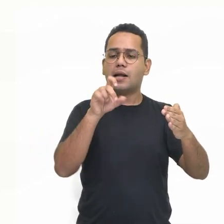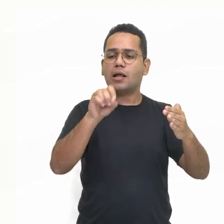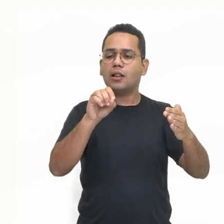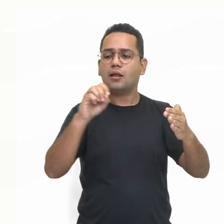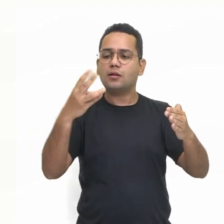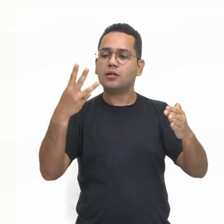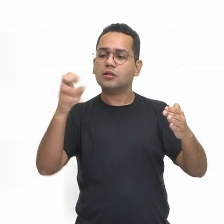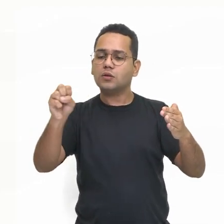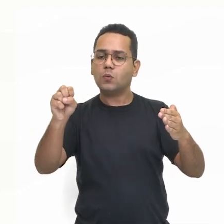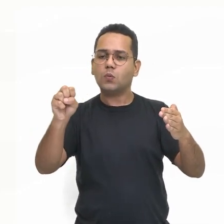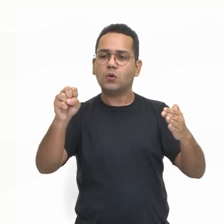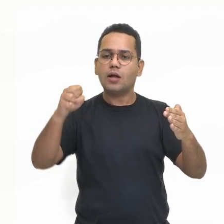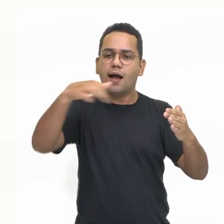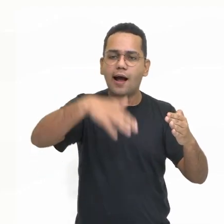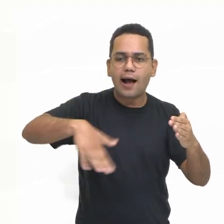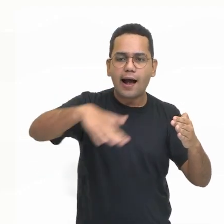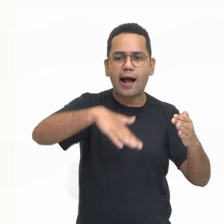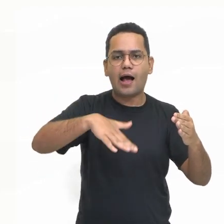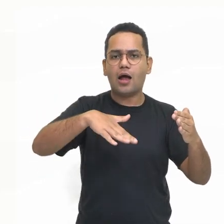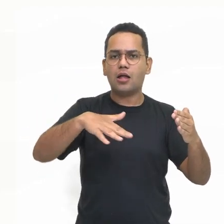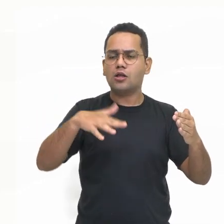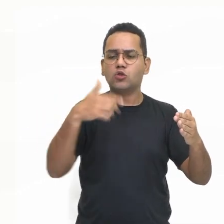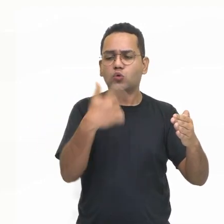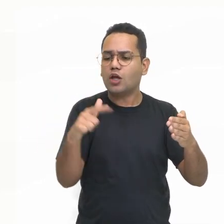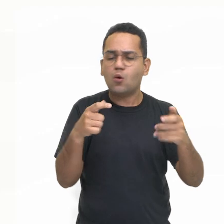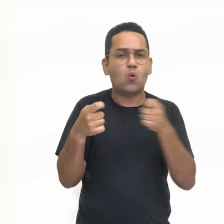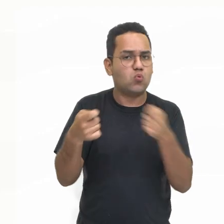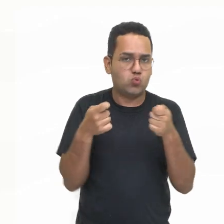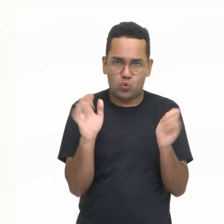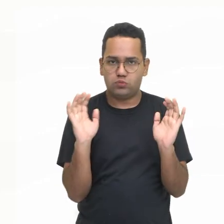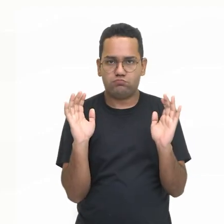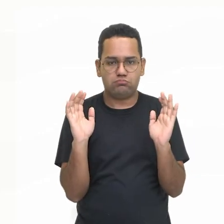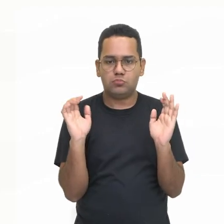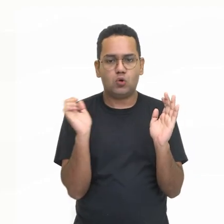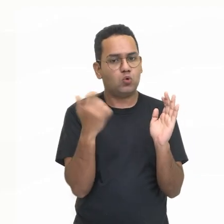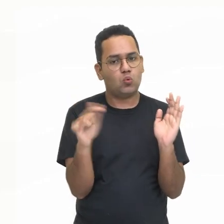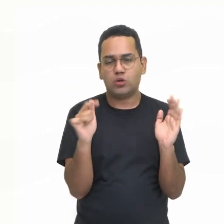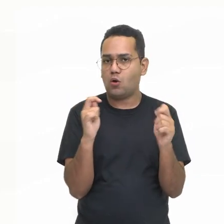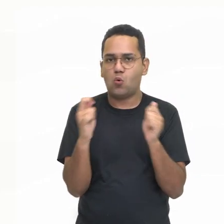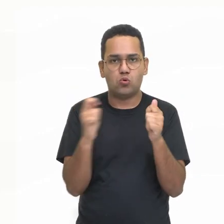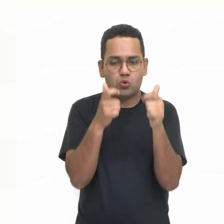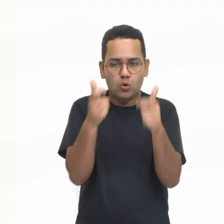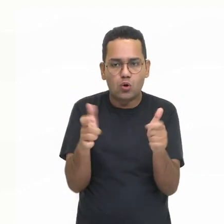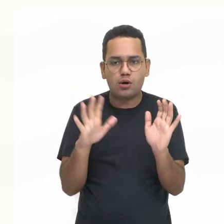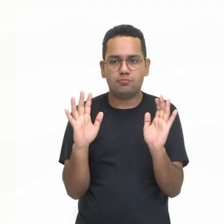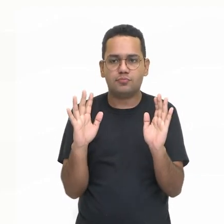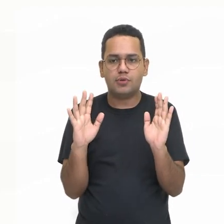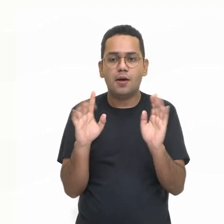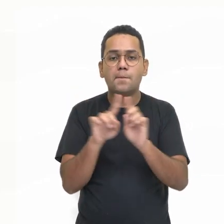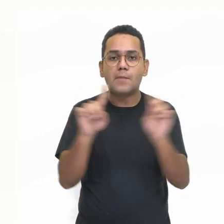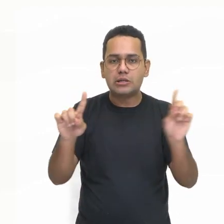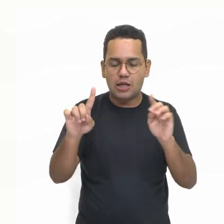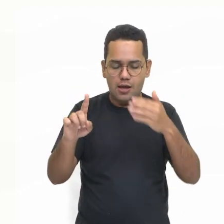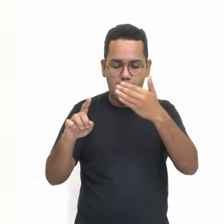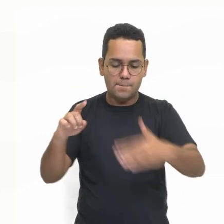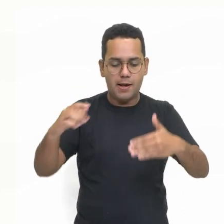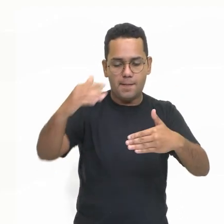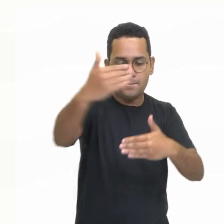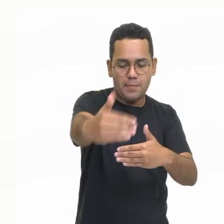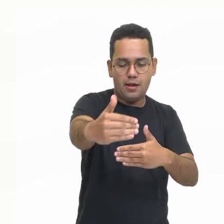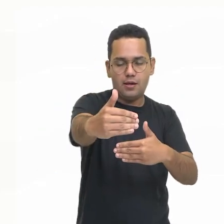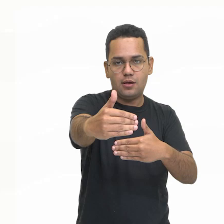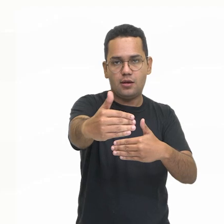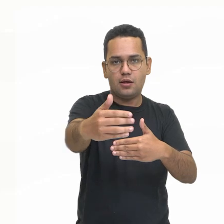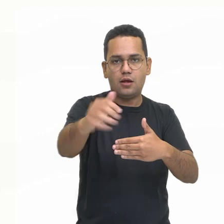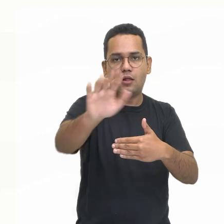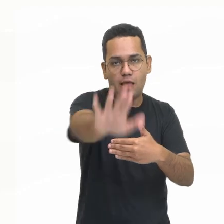desmilitarizada. Essa zona é como se fosse uma zona de ninguém. Então, essa área ela não tem uma ocupação e faz a divisão entre as 2 Coreias